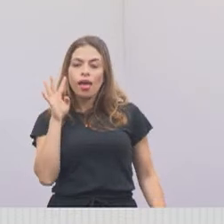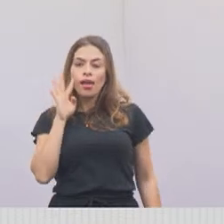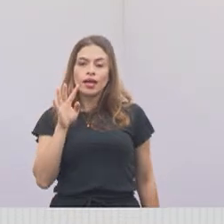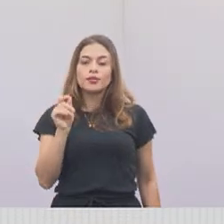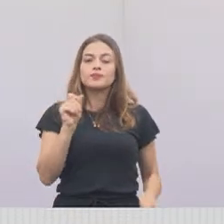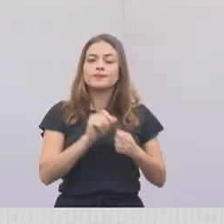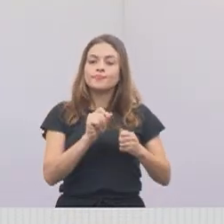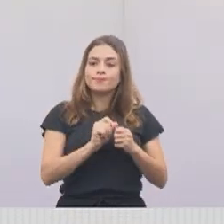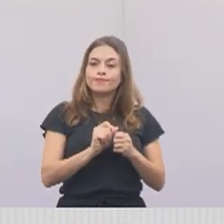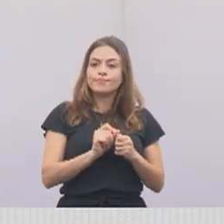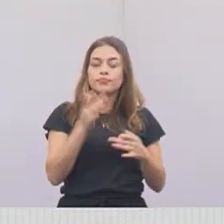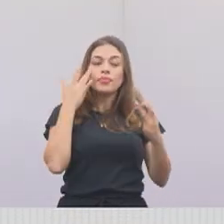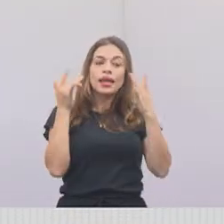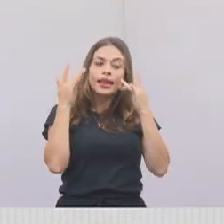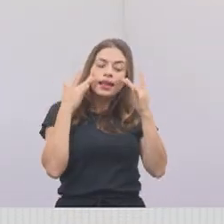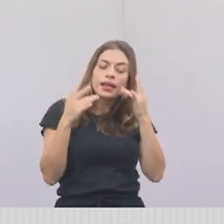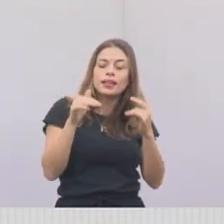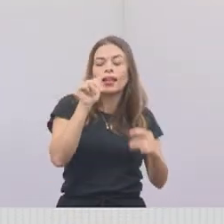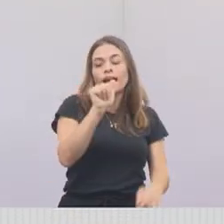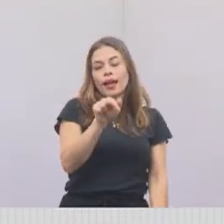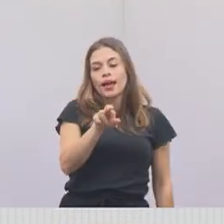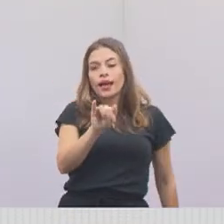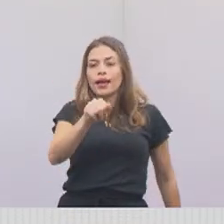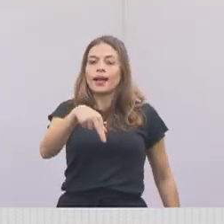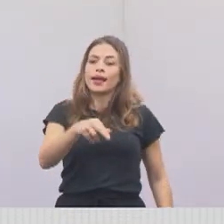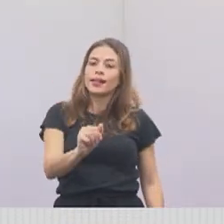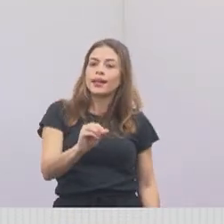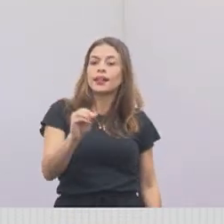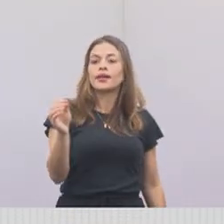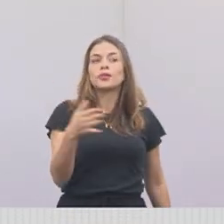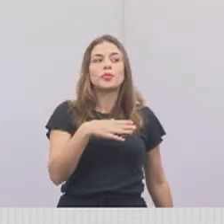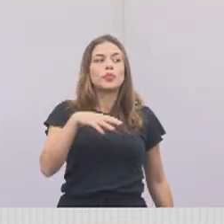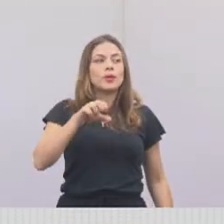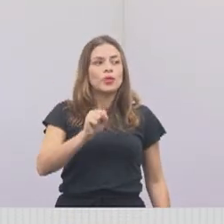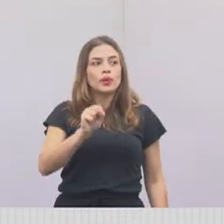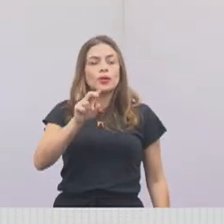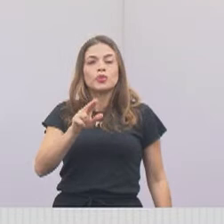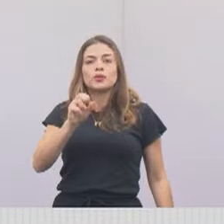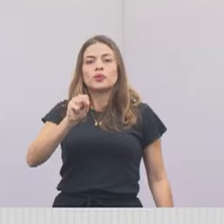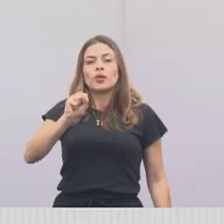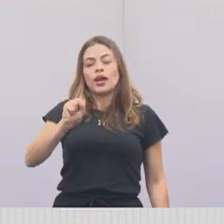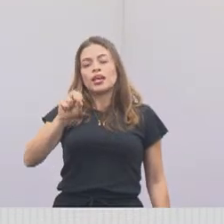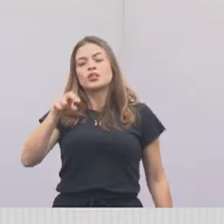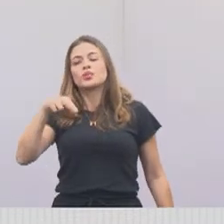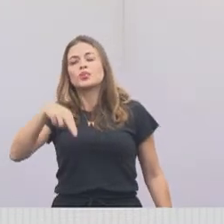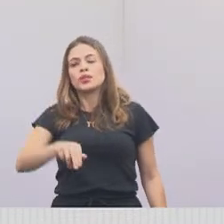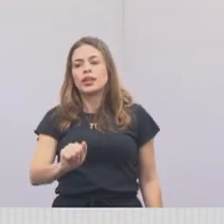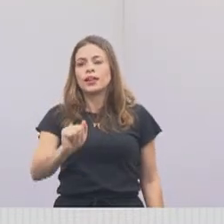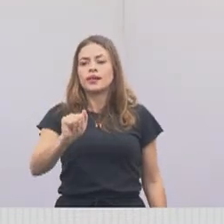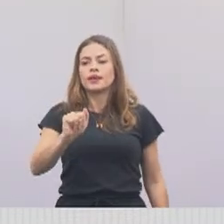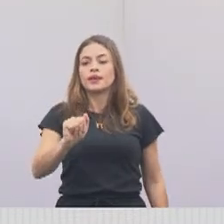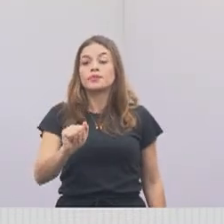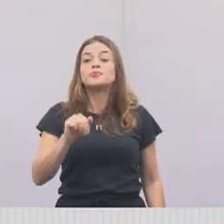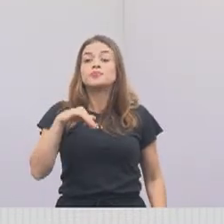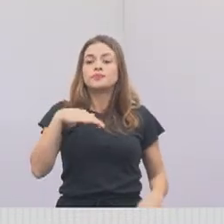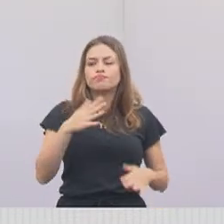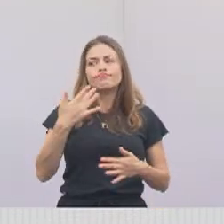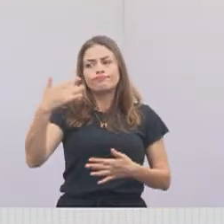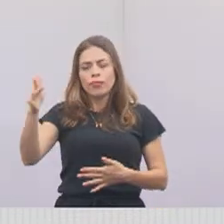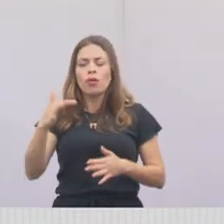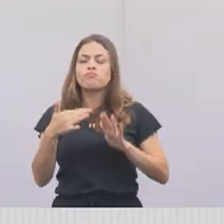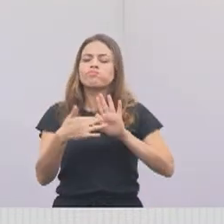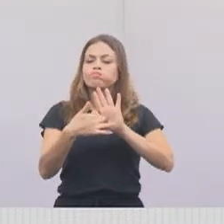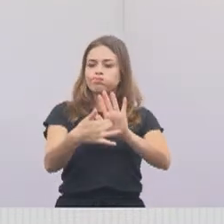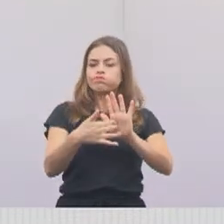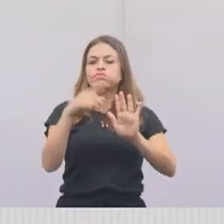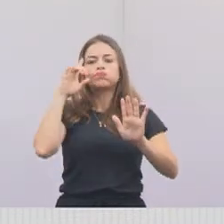Ariano Suassuna. E mais para frente aí eu já divulgo a data e também repasso aqui a programação para todos. Tudo